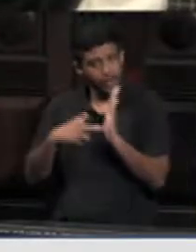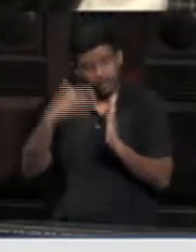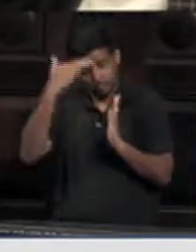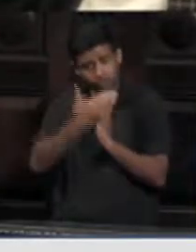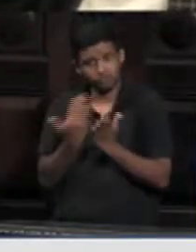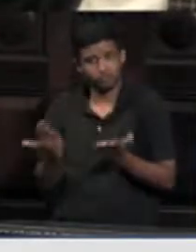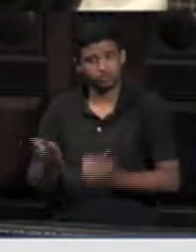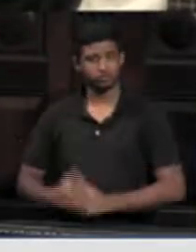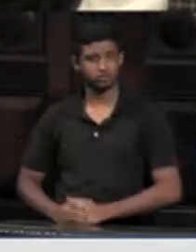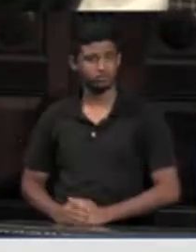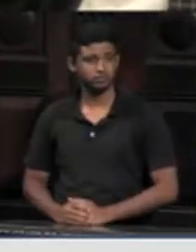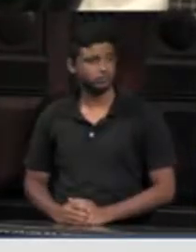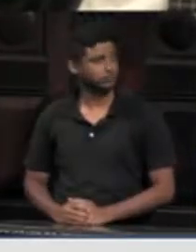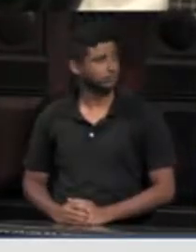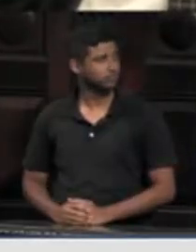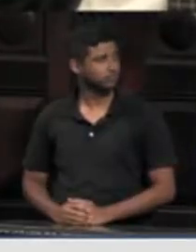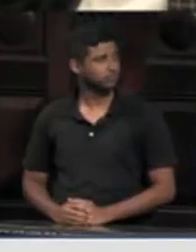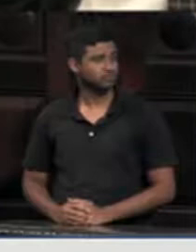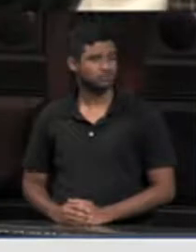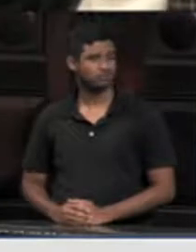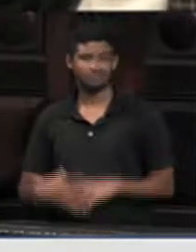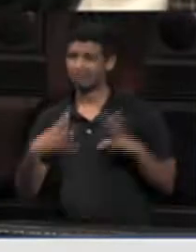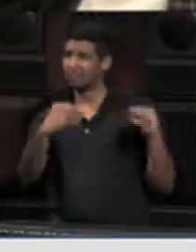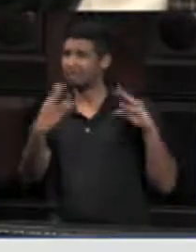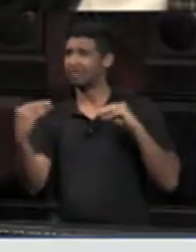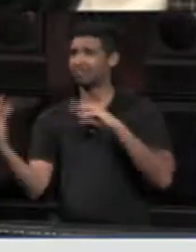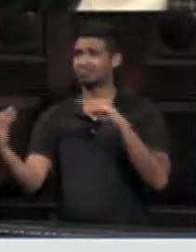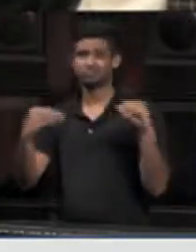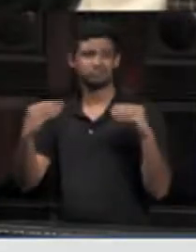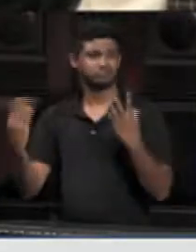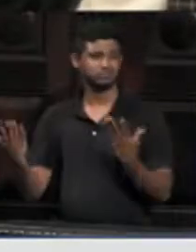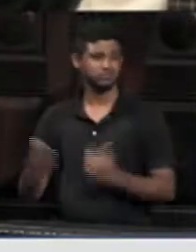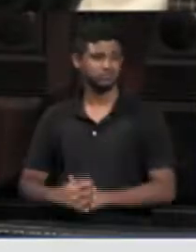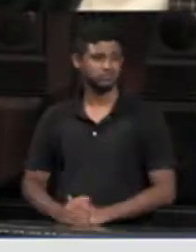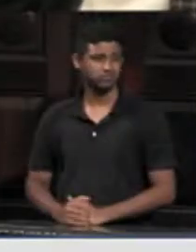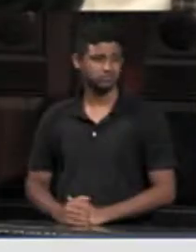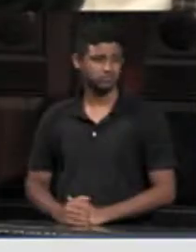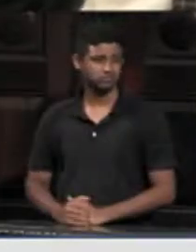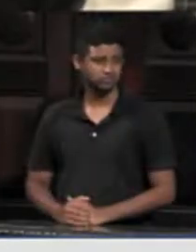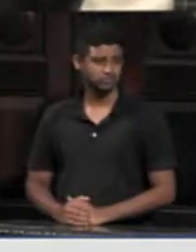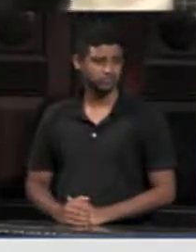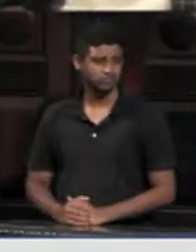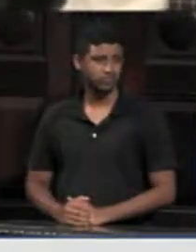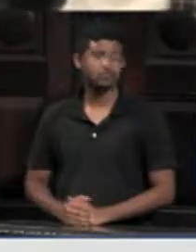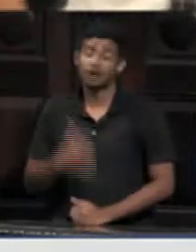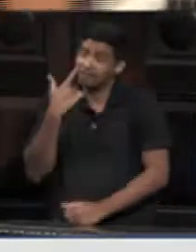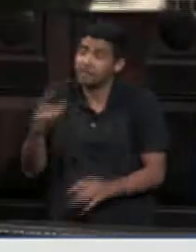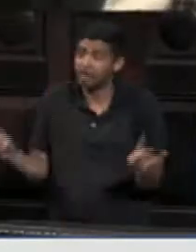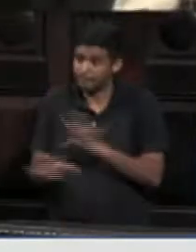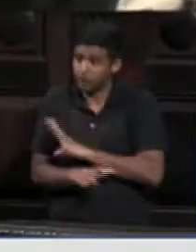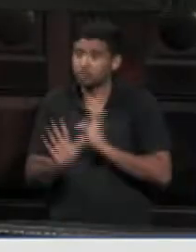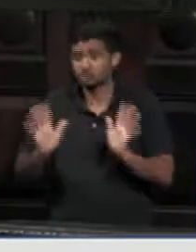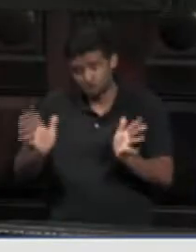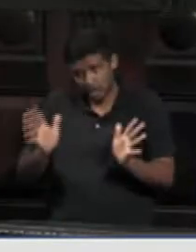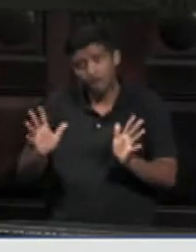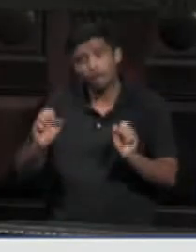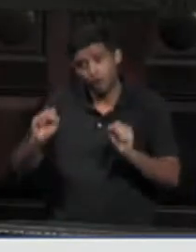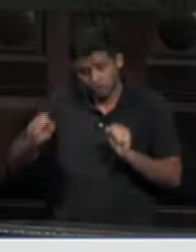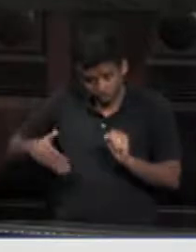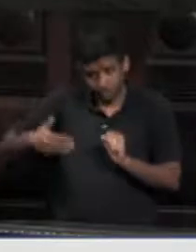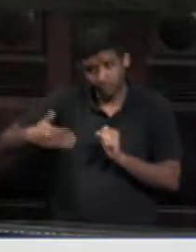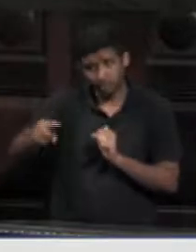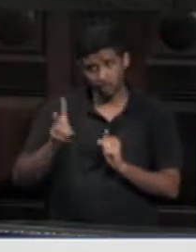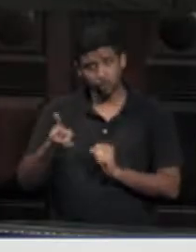dessa comissão, então, por isso que eu queria falar. Bora. Está pronto e poderia dar continuidade na próxima. Está pronto. Não, a